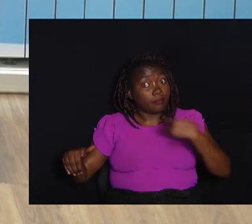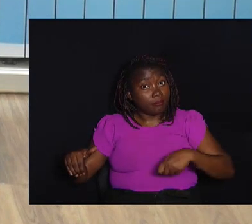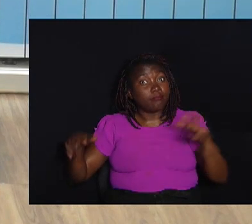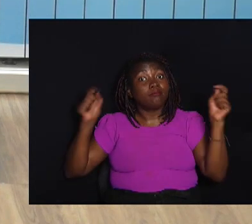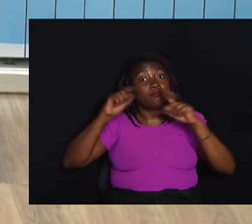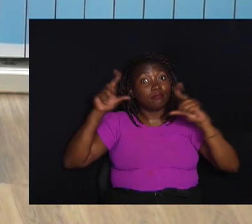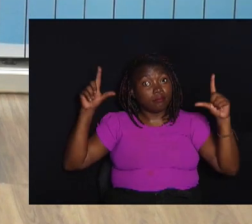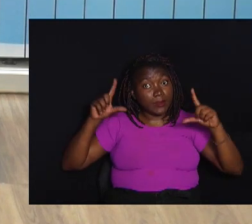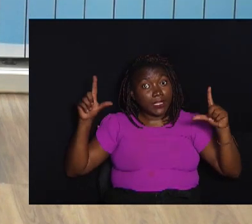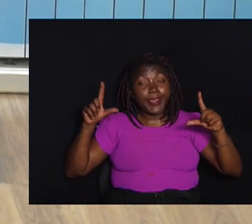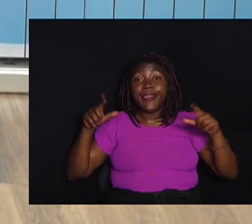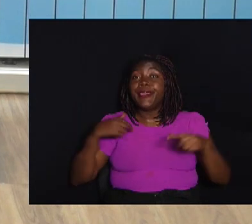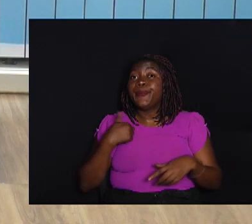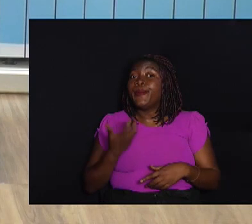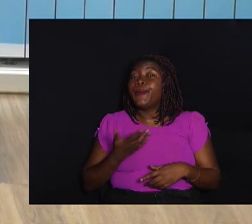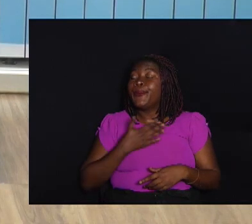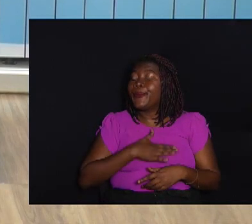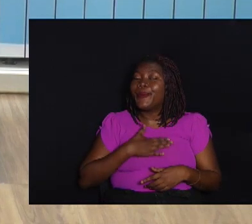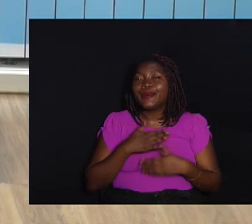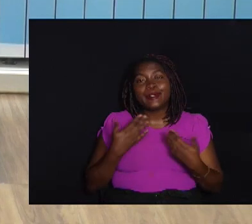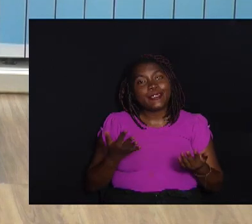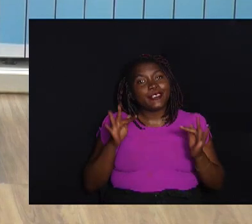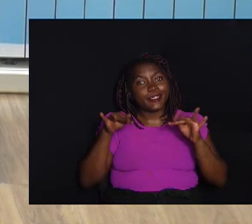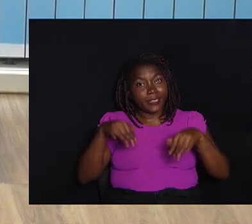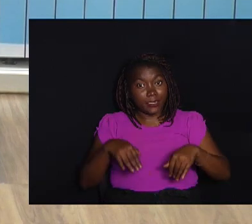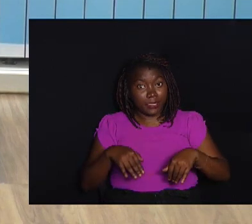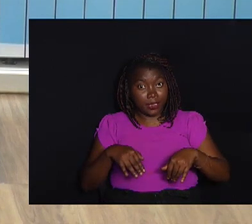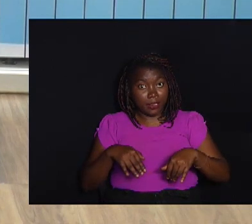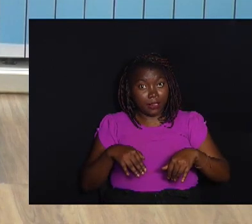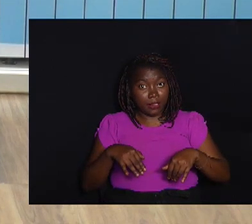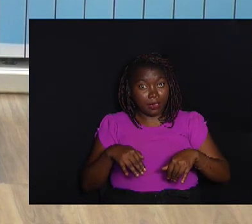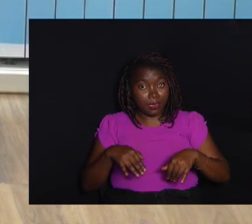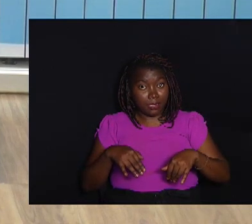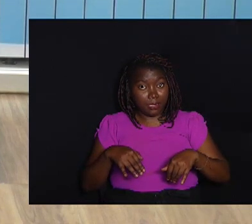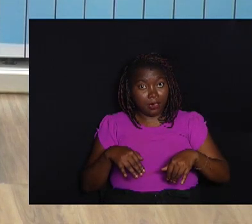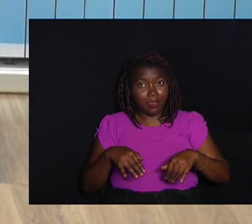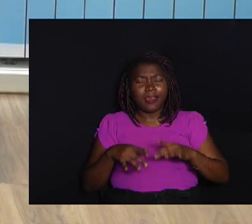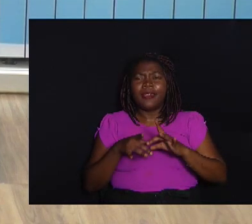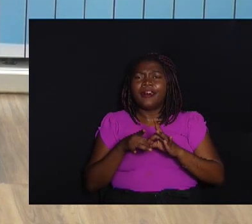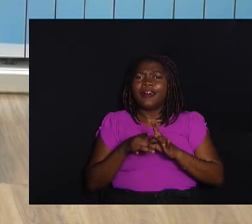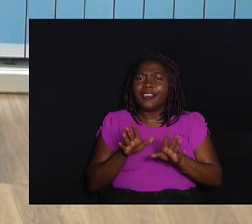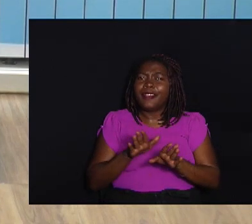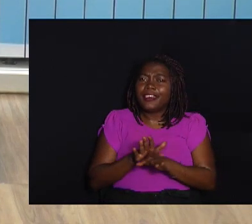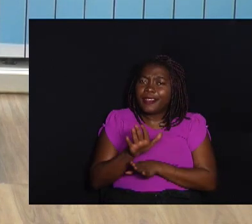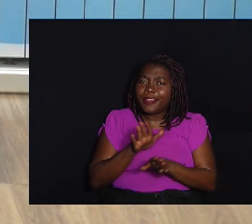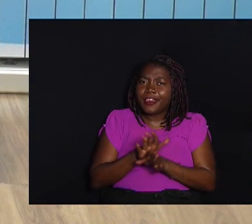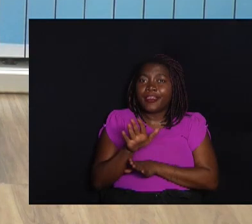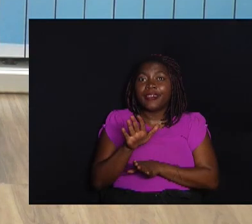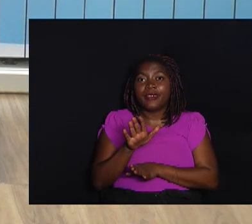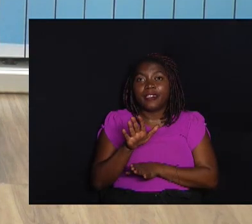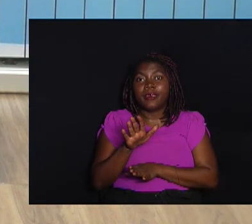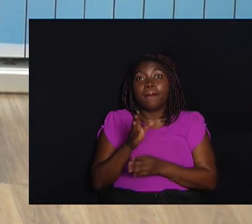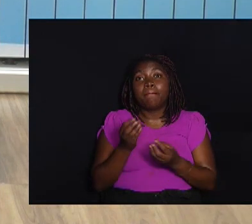atento, doutora. E eu gostaria, então, para a gente finalizar, que a senhora deixasse uma orientação, né, para